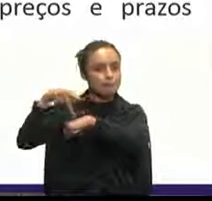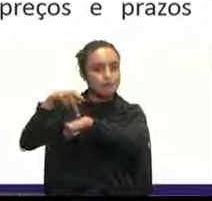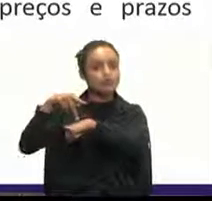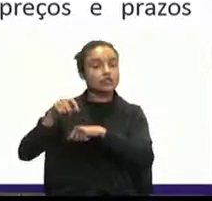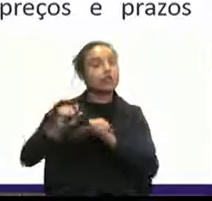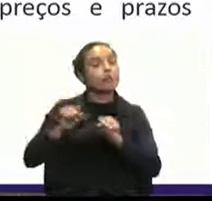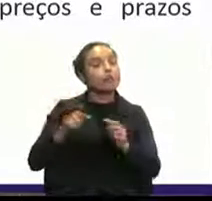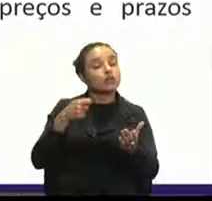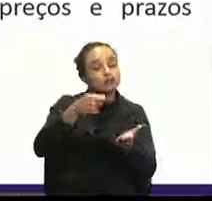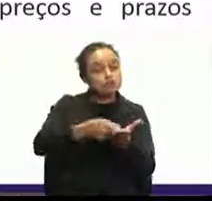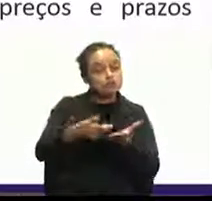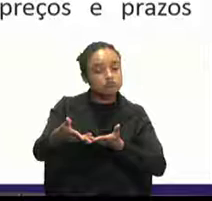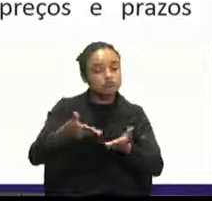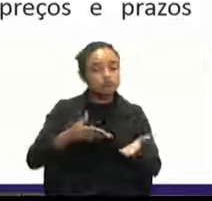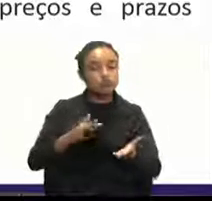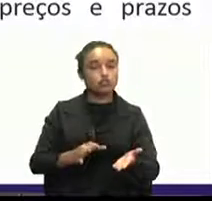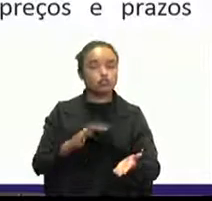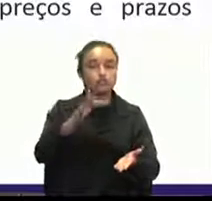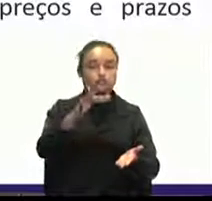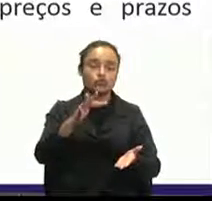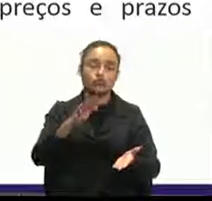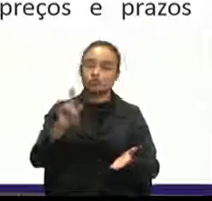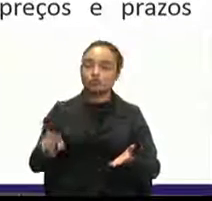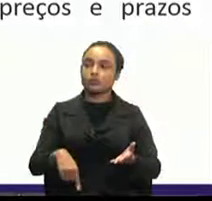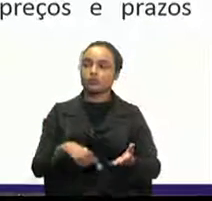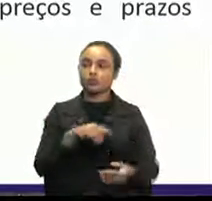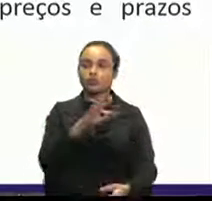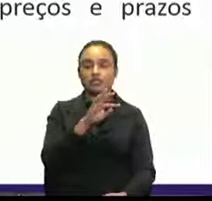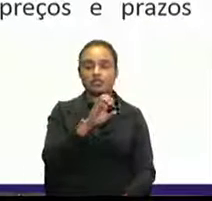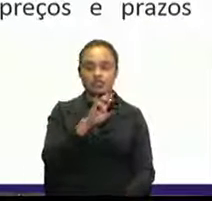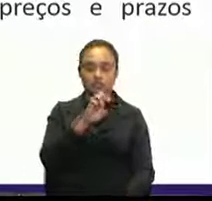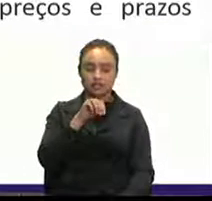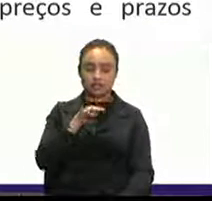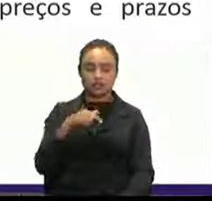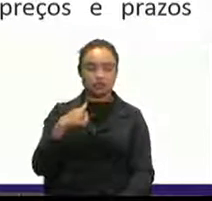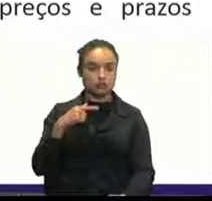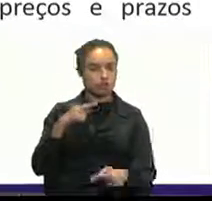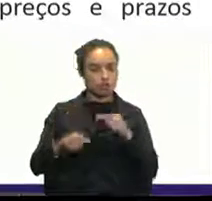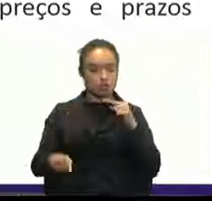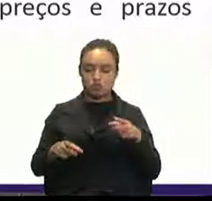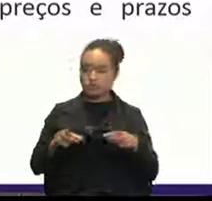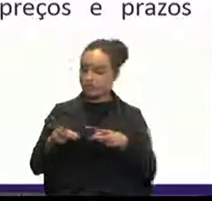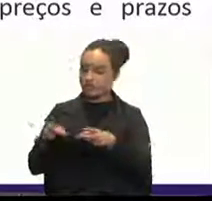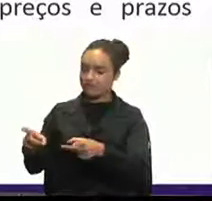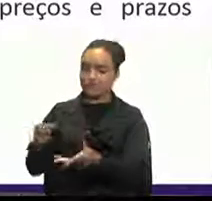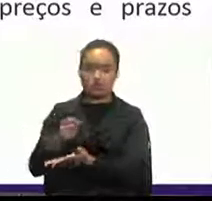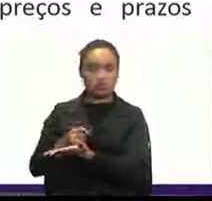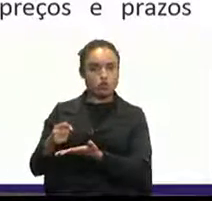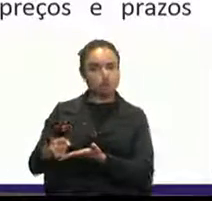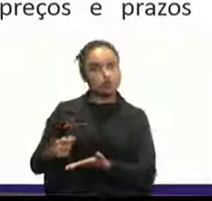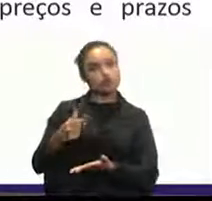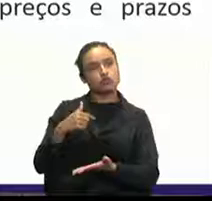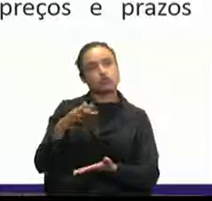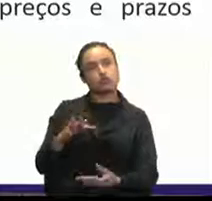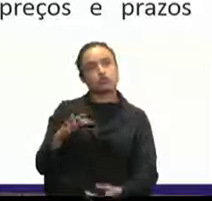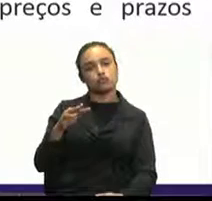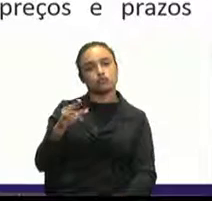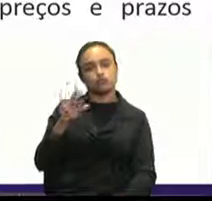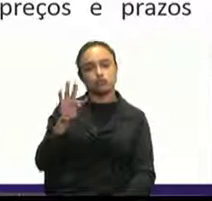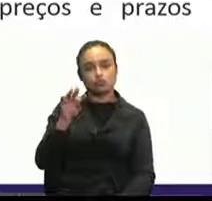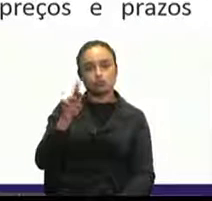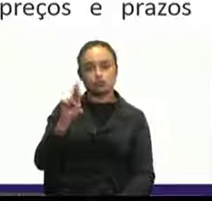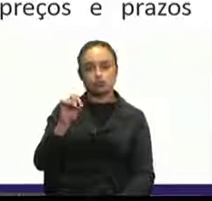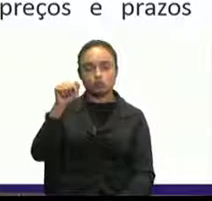no mercado a termo quando faz um contrato com você eu não posso me desse contrato é meu e seu no mercado futuro por exemplo eu faço lá um